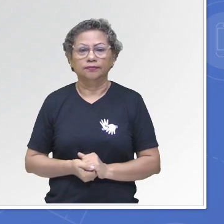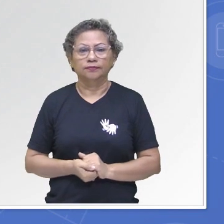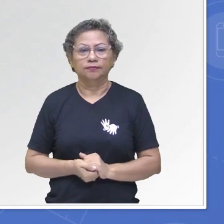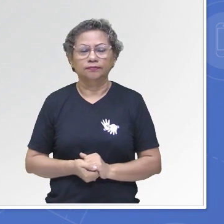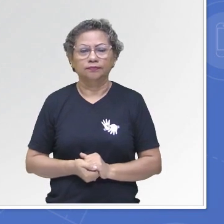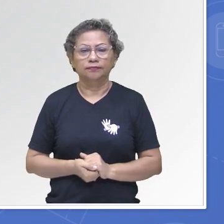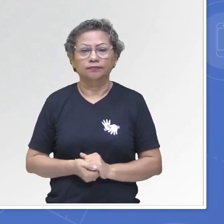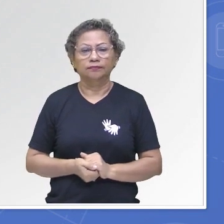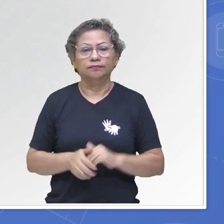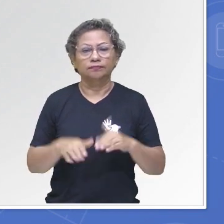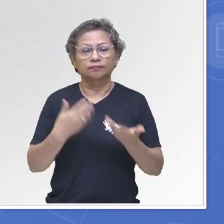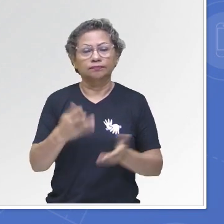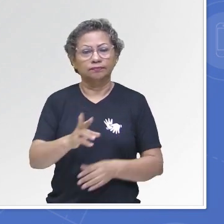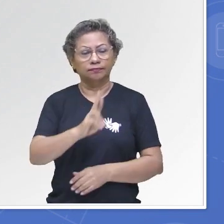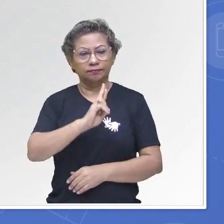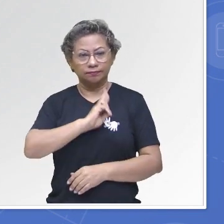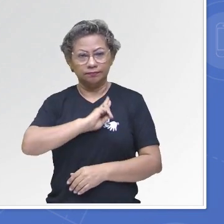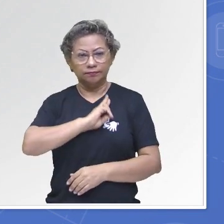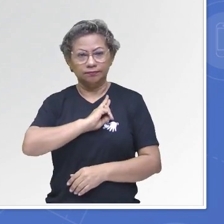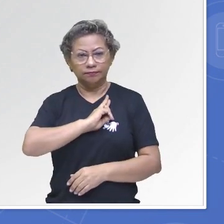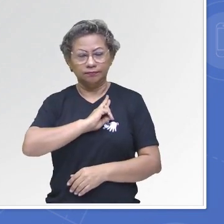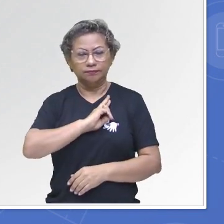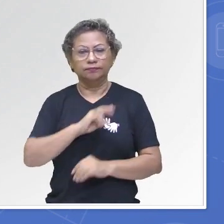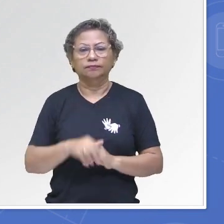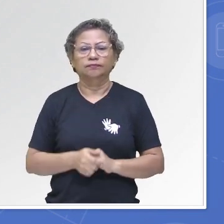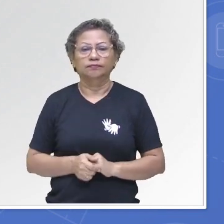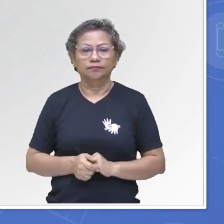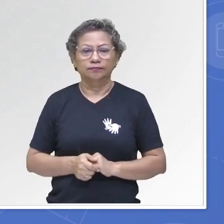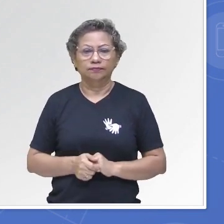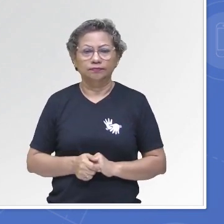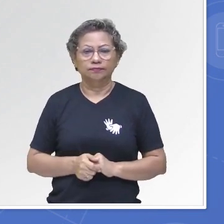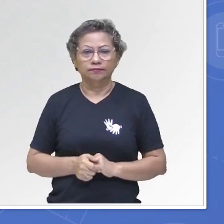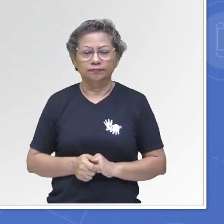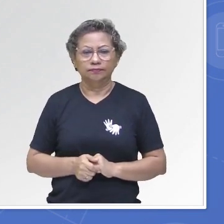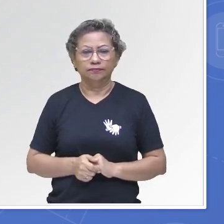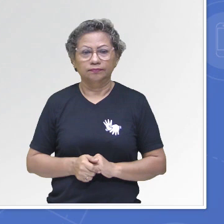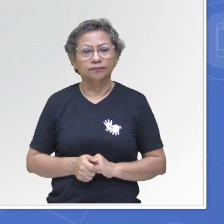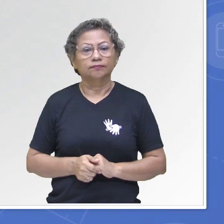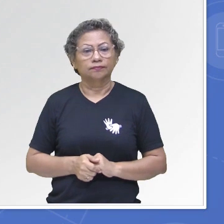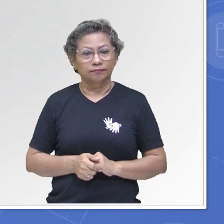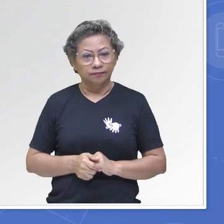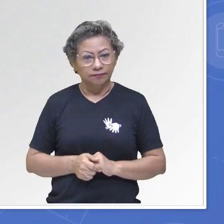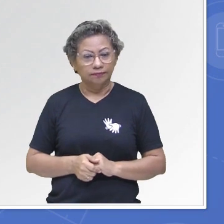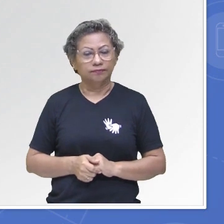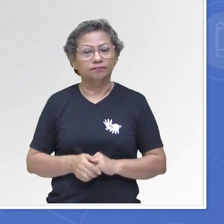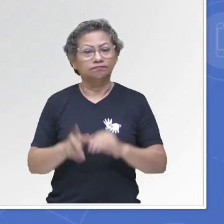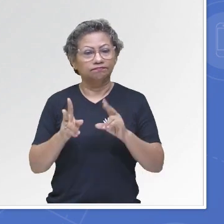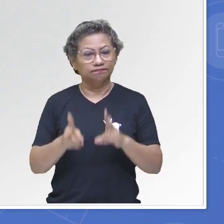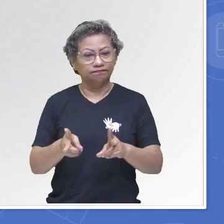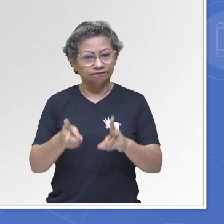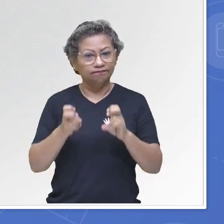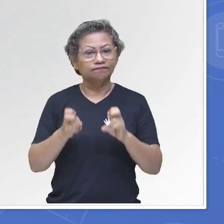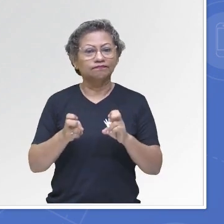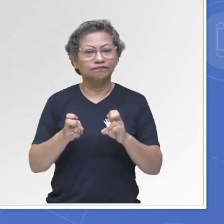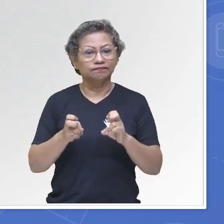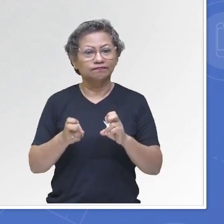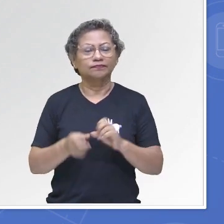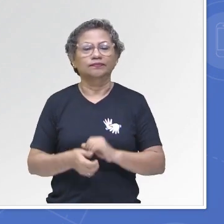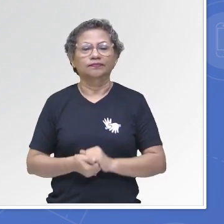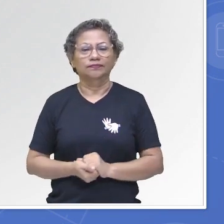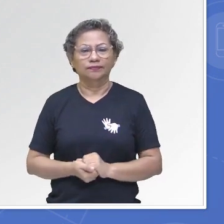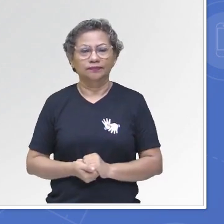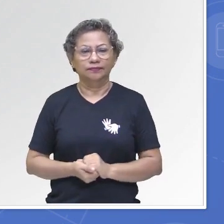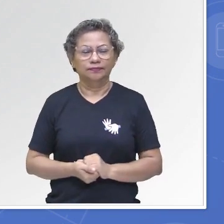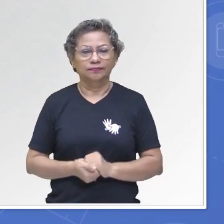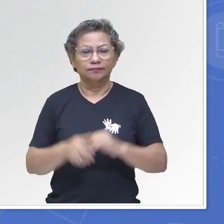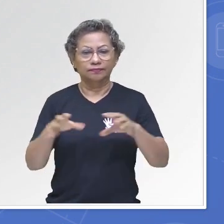Então a resposta da 2, amostragem aleatória estratificada. Ok? Exatamente por isso que eu falei, ó.